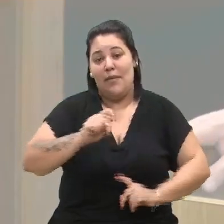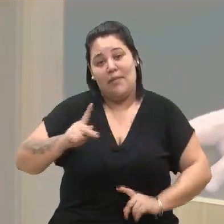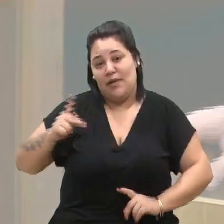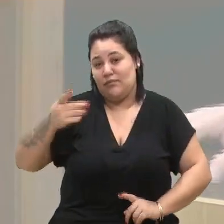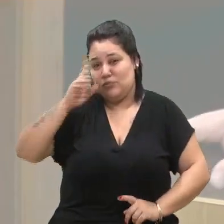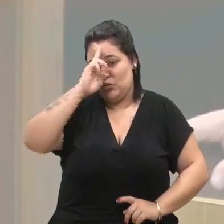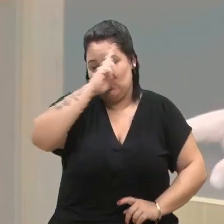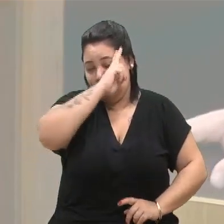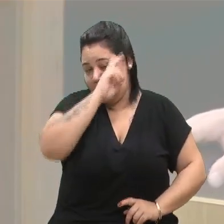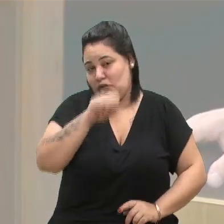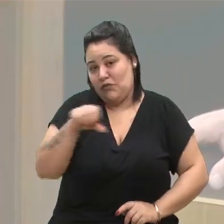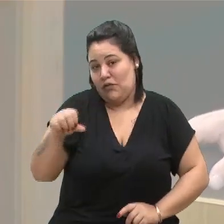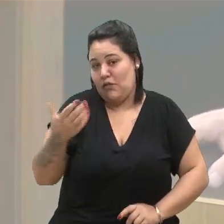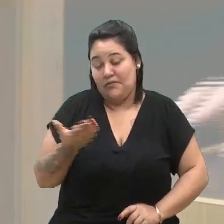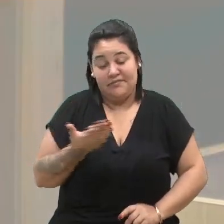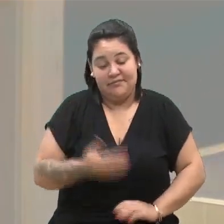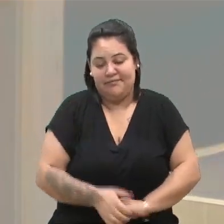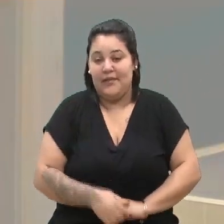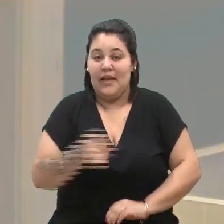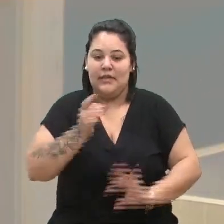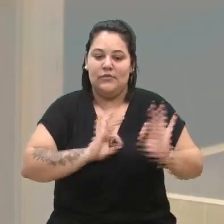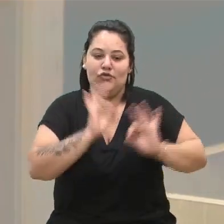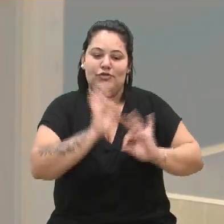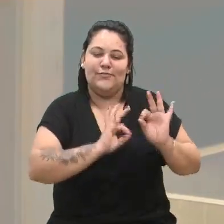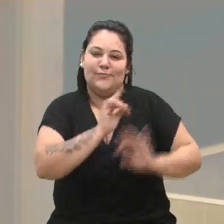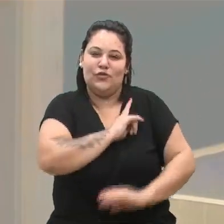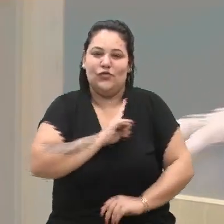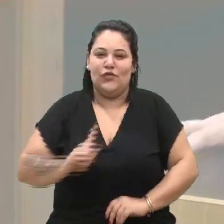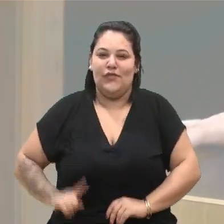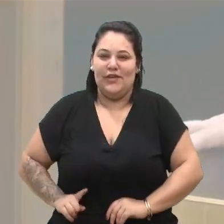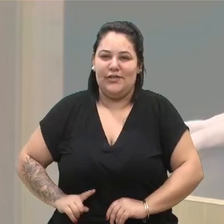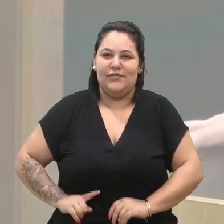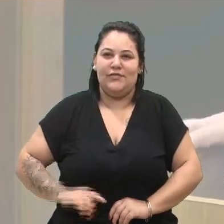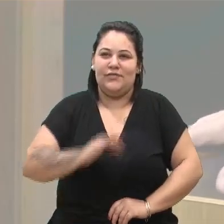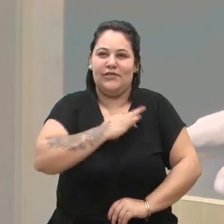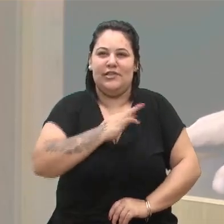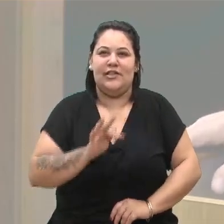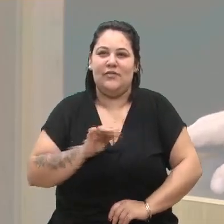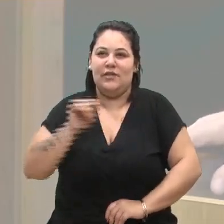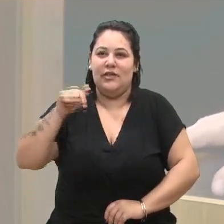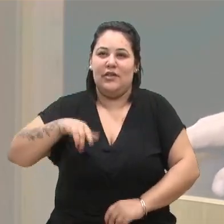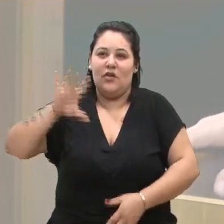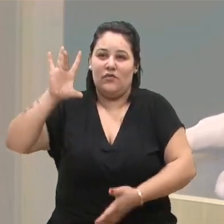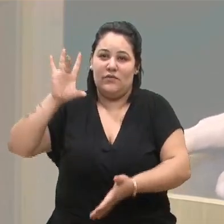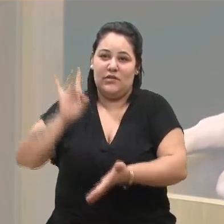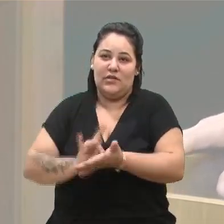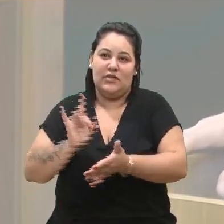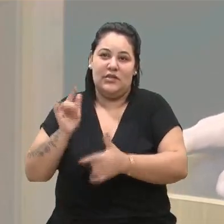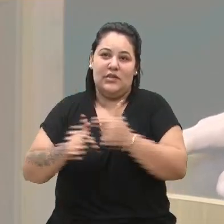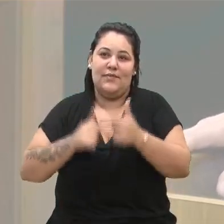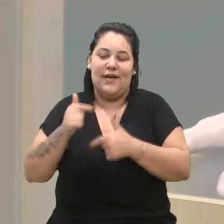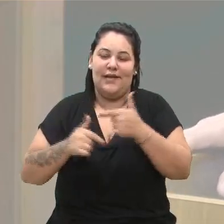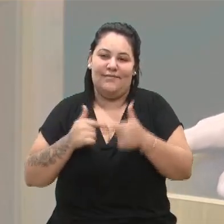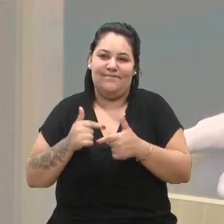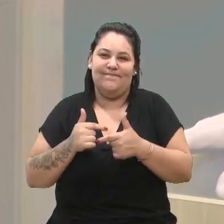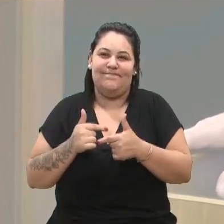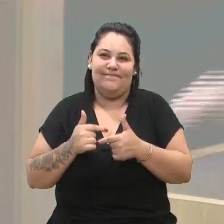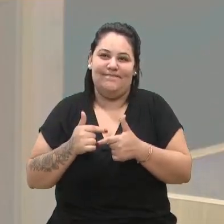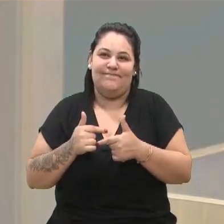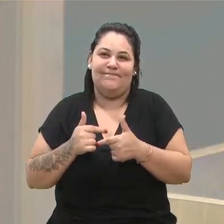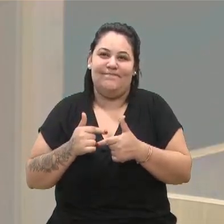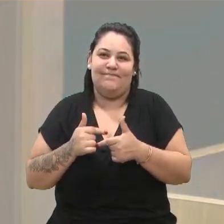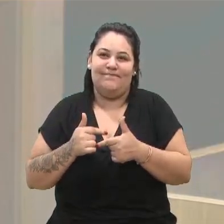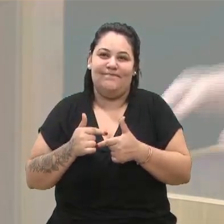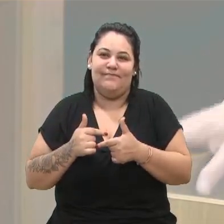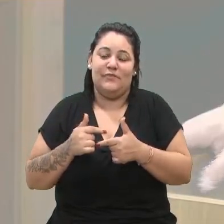O projeto, esse do governo federal, ele regulamenta essa atividade e o transporte de pessoas. E para surpresa